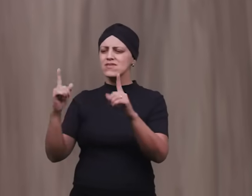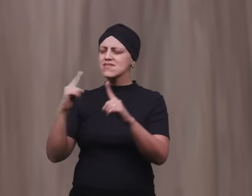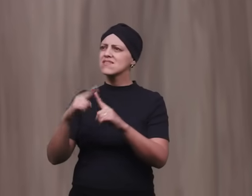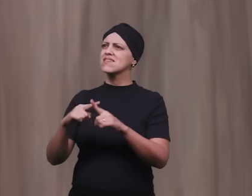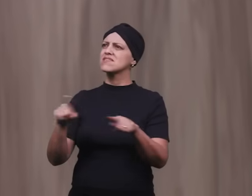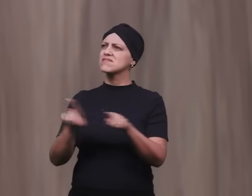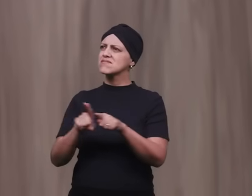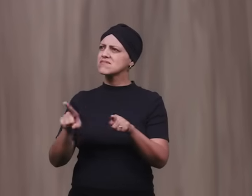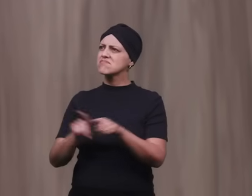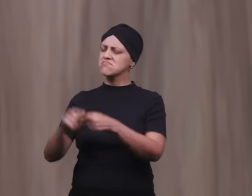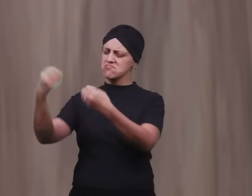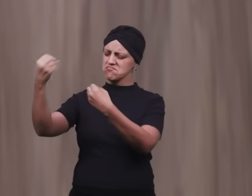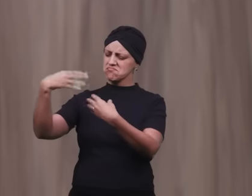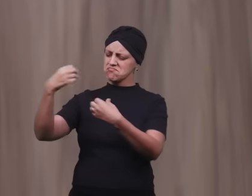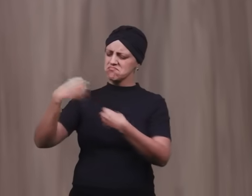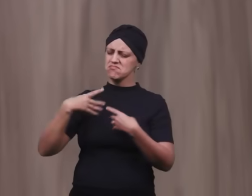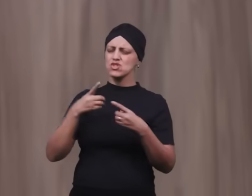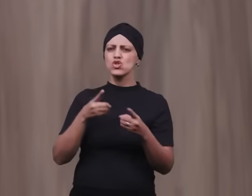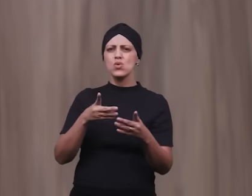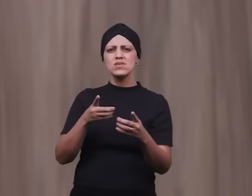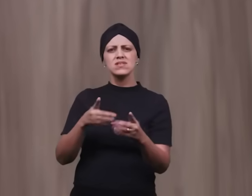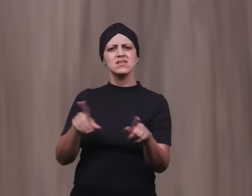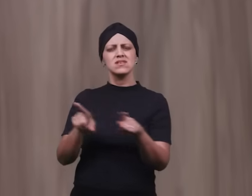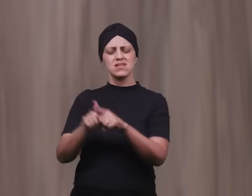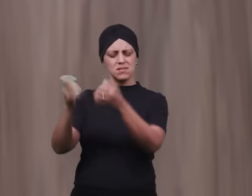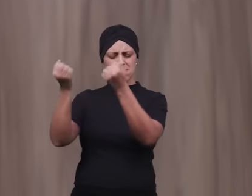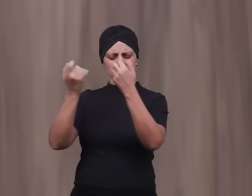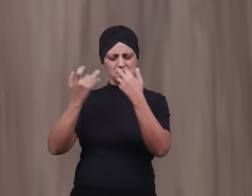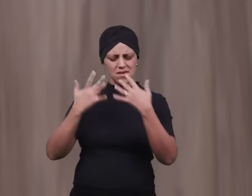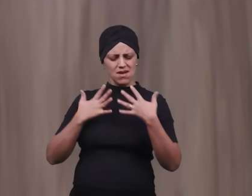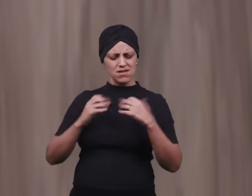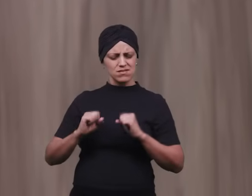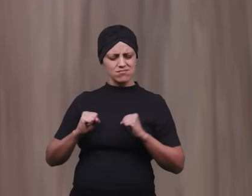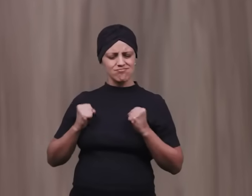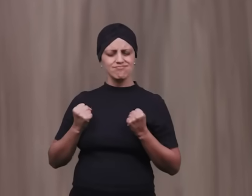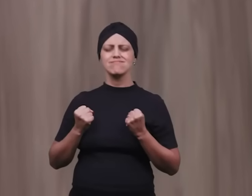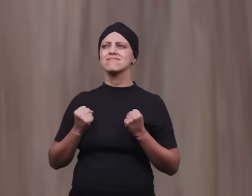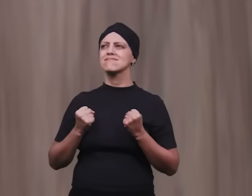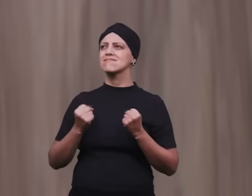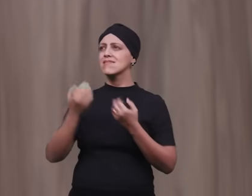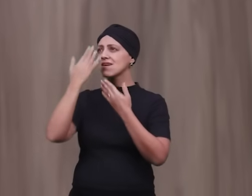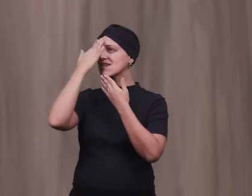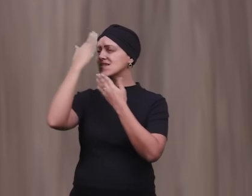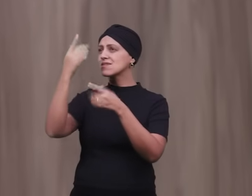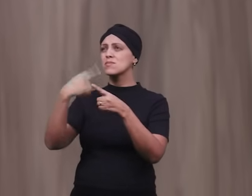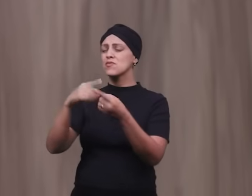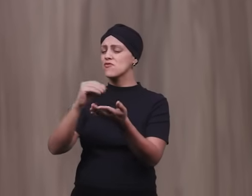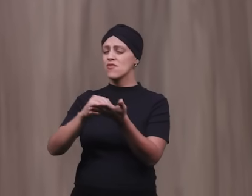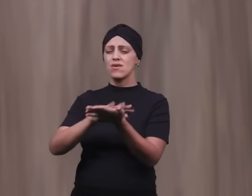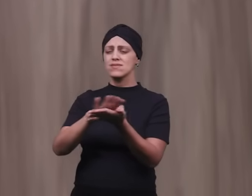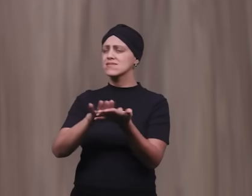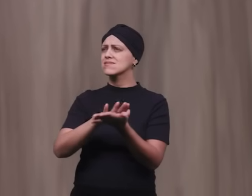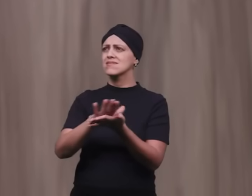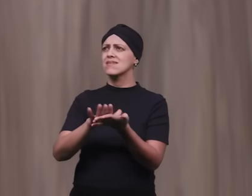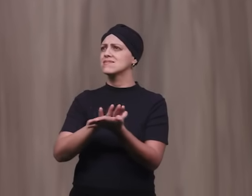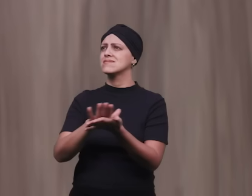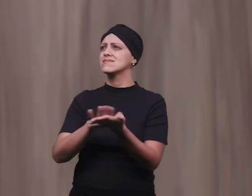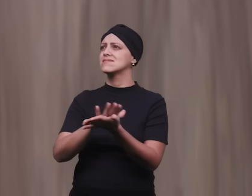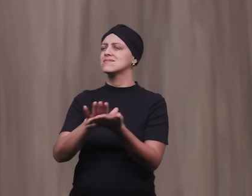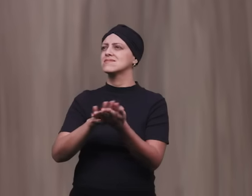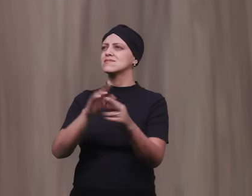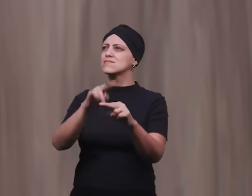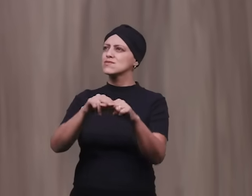nos fortalecido com a doutrina, com as bênçãos do Senhor. Nós te louvamos, meu Pai, porque nada tem faltado para o teu